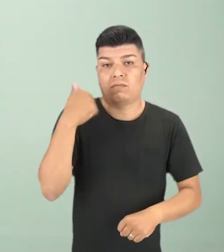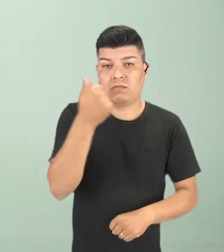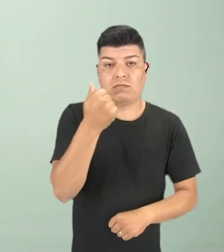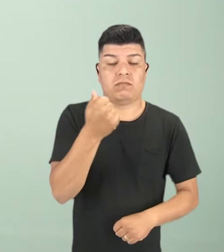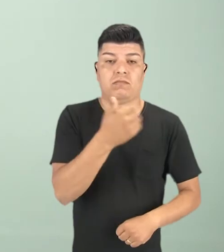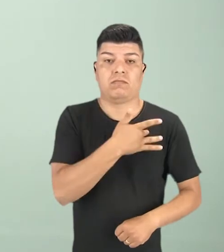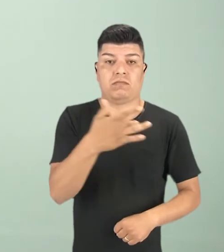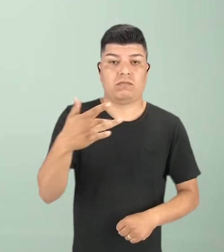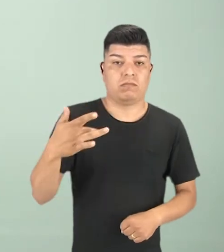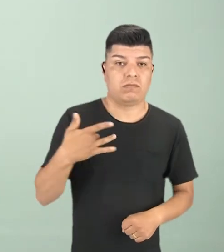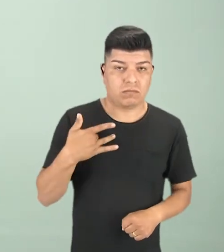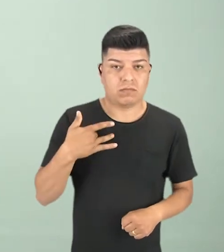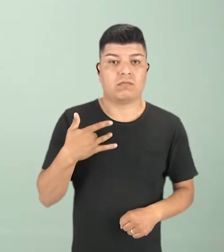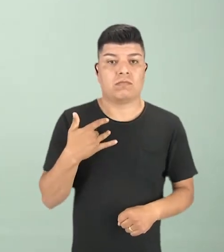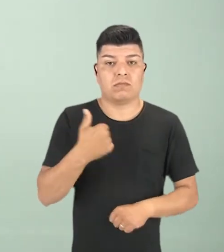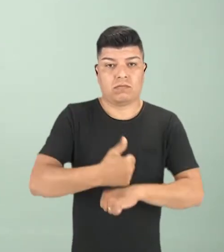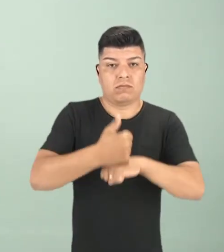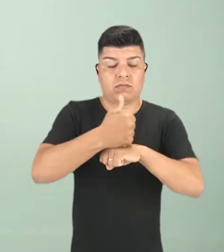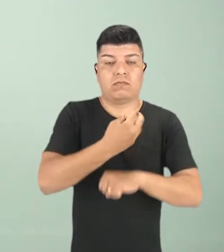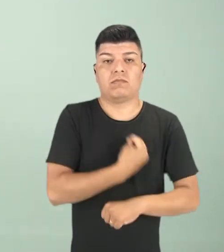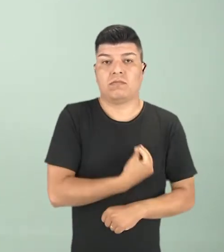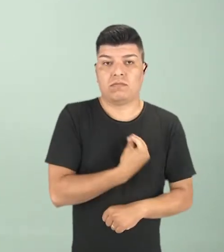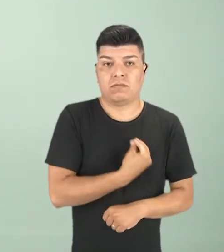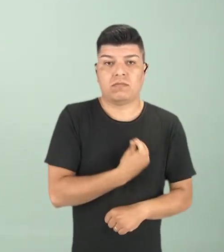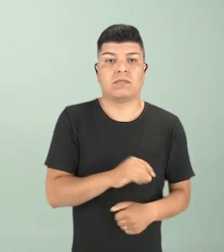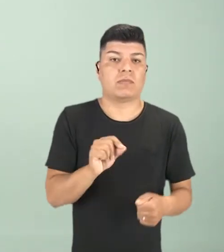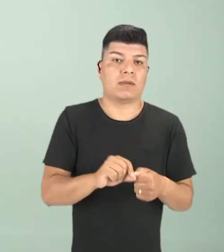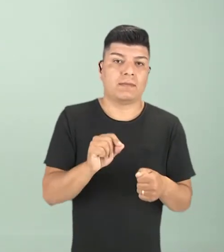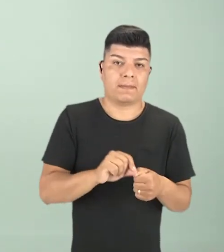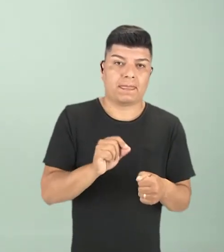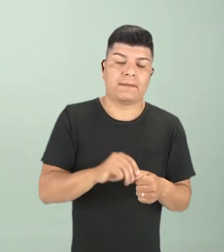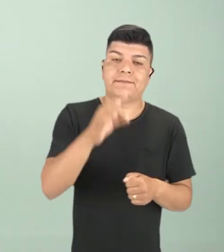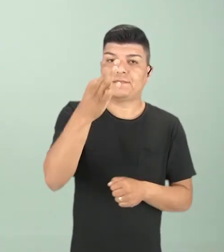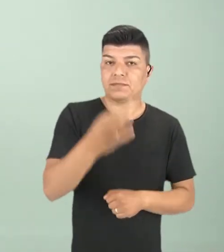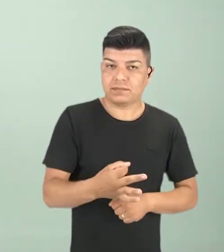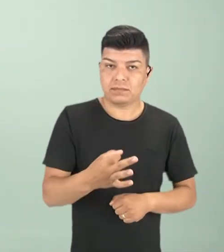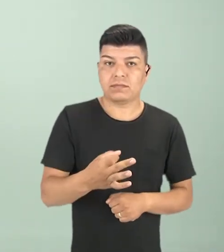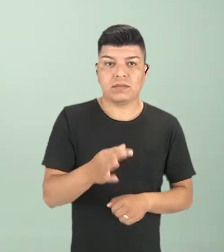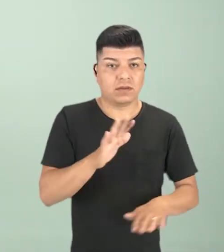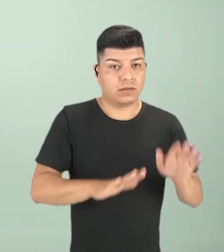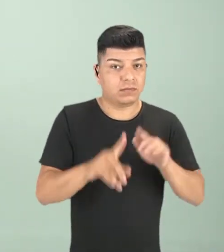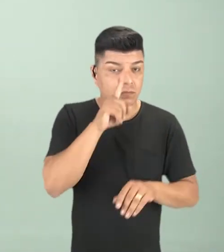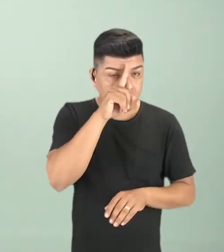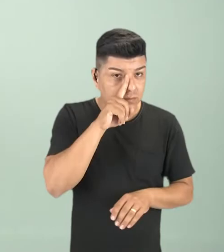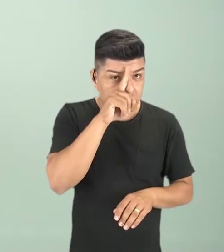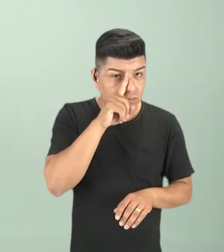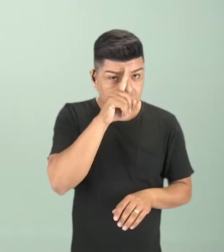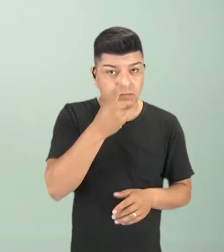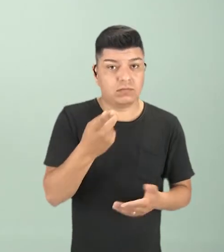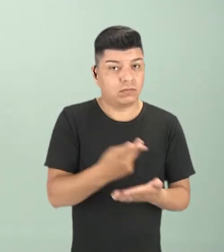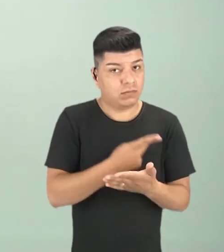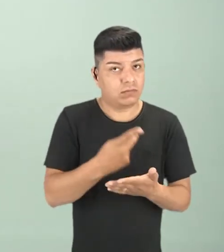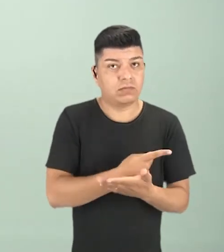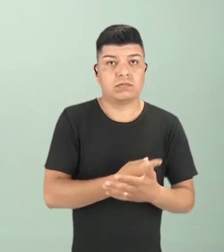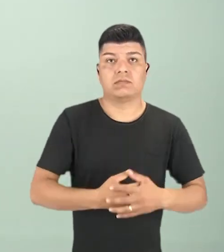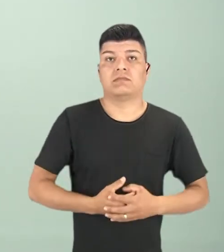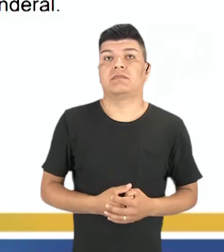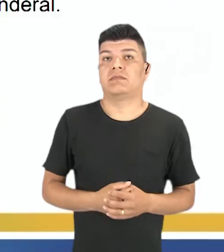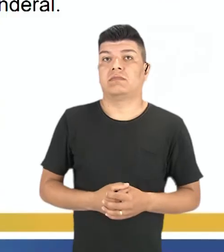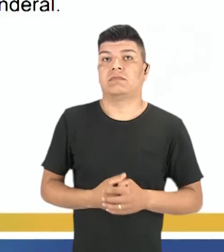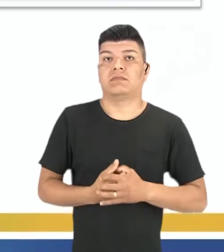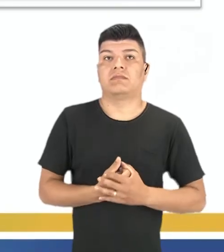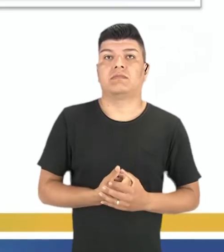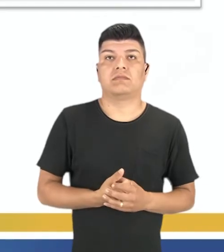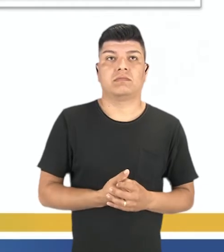saúde, é melhorar a sua qualidade de vida. E quando você faz isso de uma forma inadequada, você coloca em risco o que você está procurando melhorar.